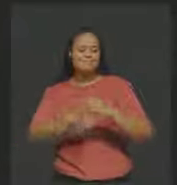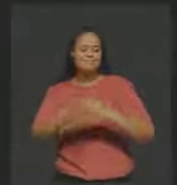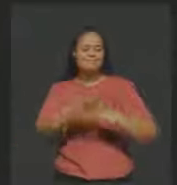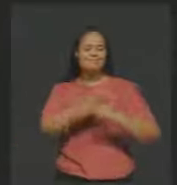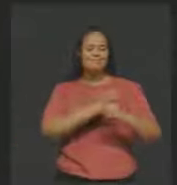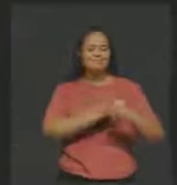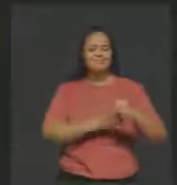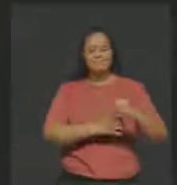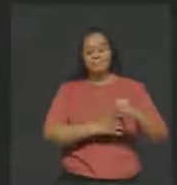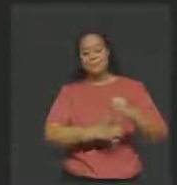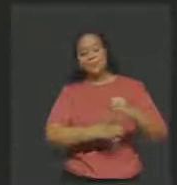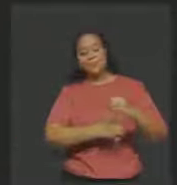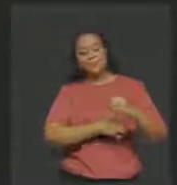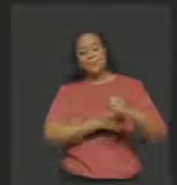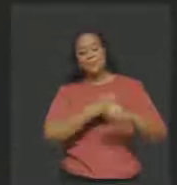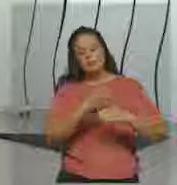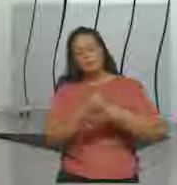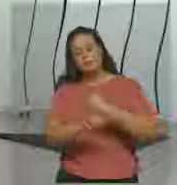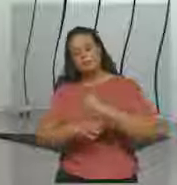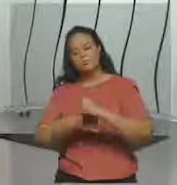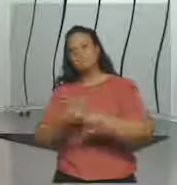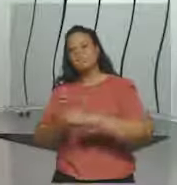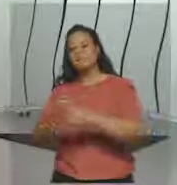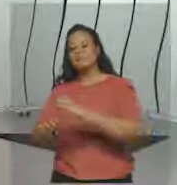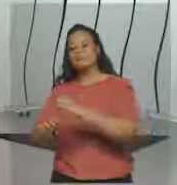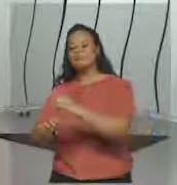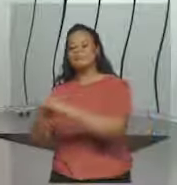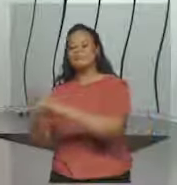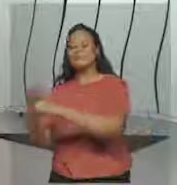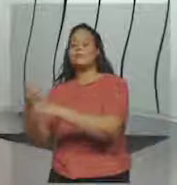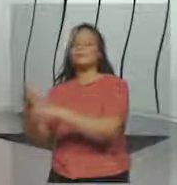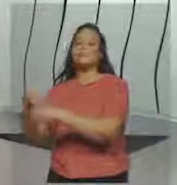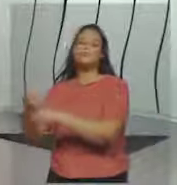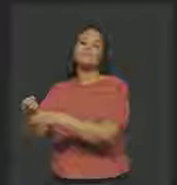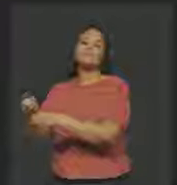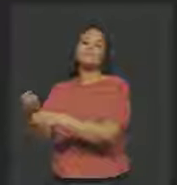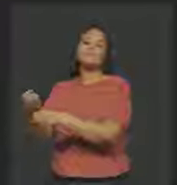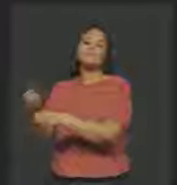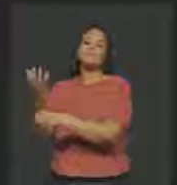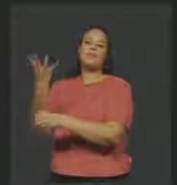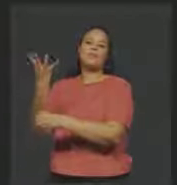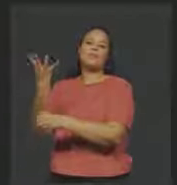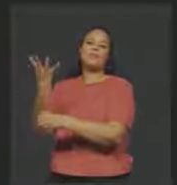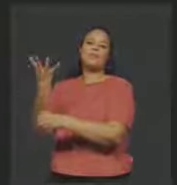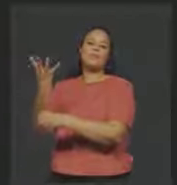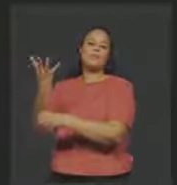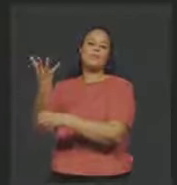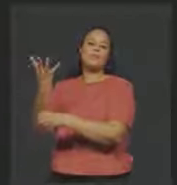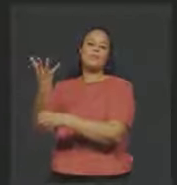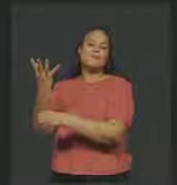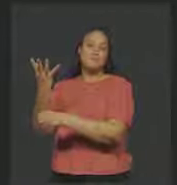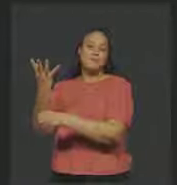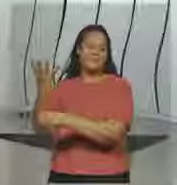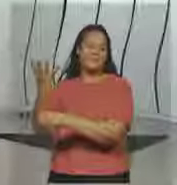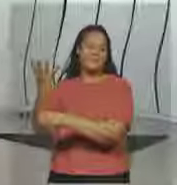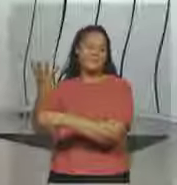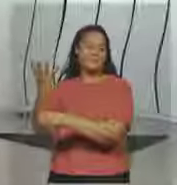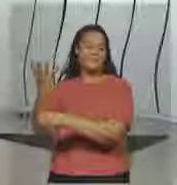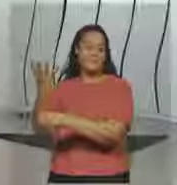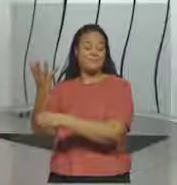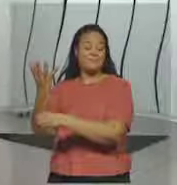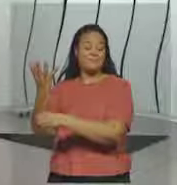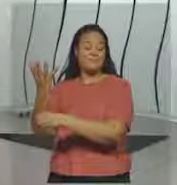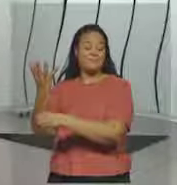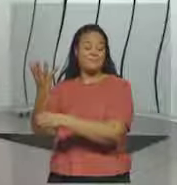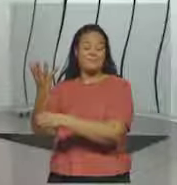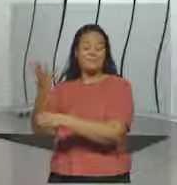se acenda, né? Então, a gente está falando de um circuito fechado em que a chave está ligada aqui, ó, a lâmpada se acendeu. Está aí a